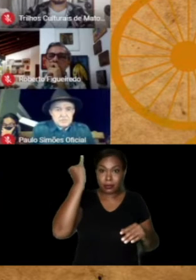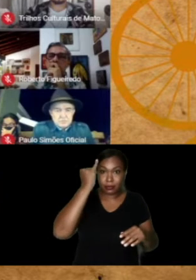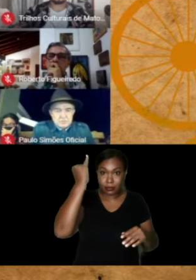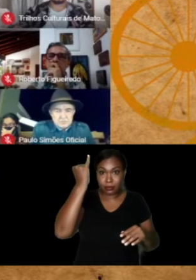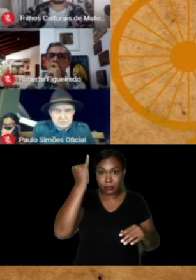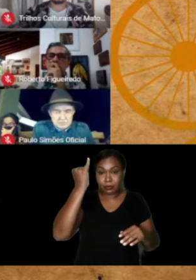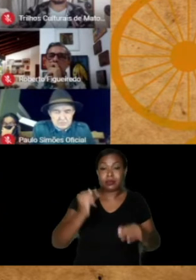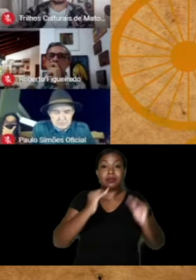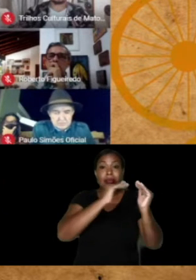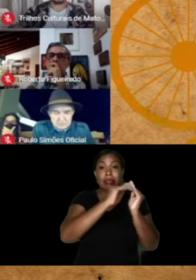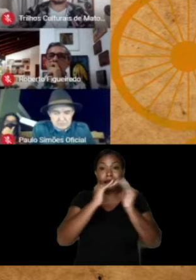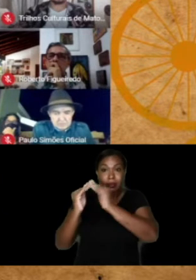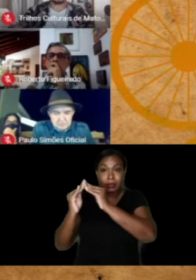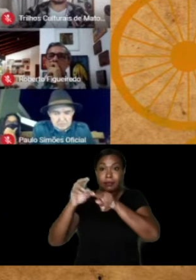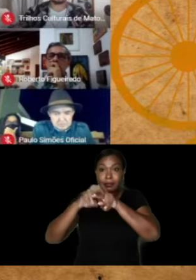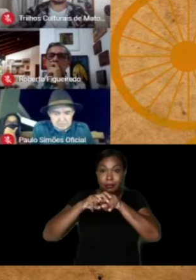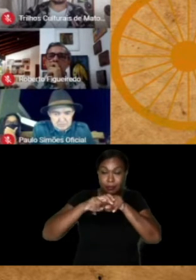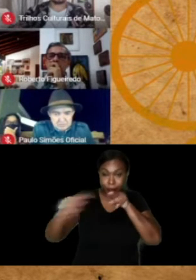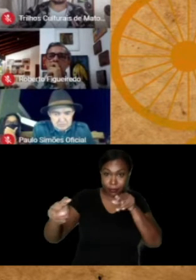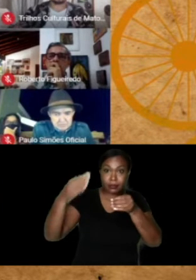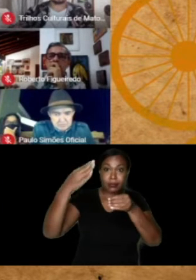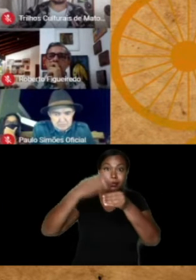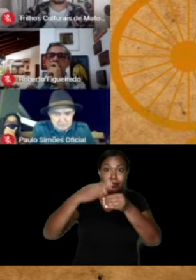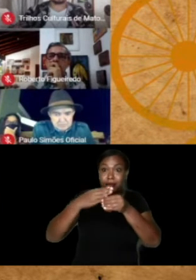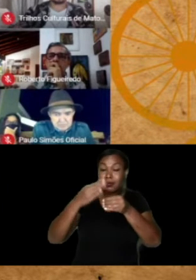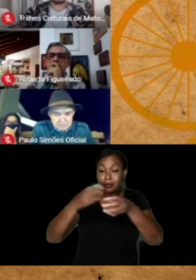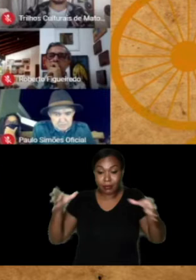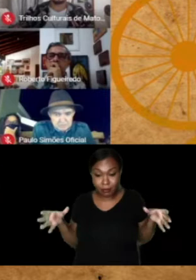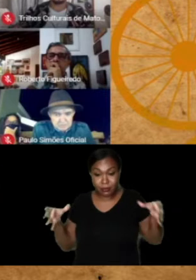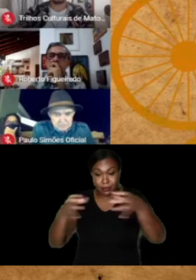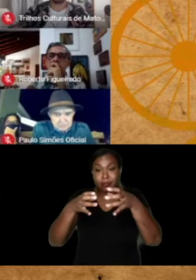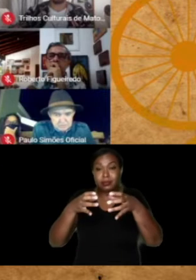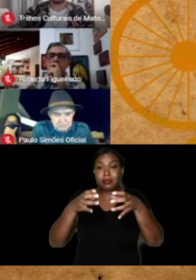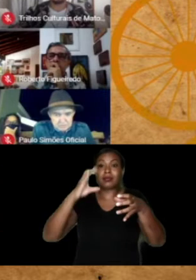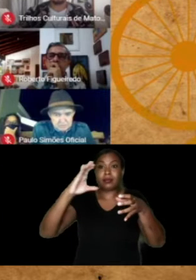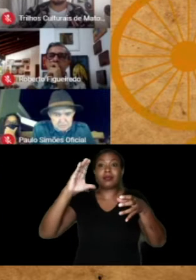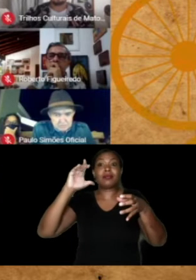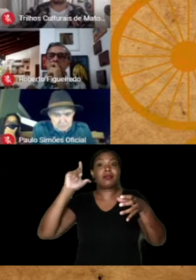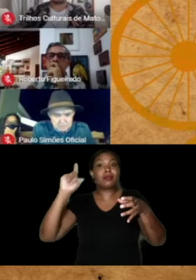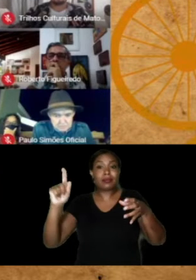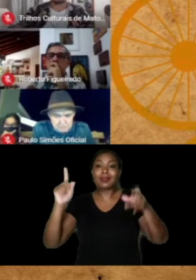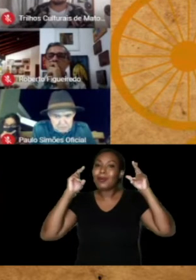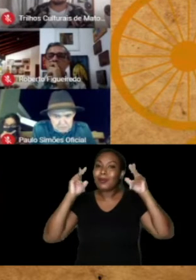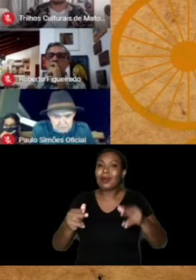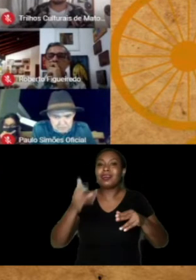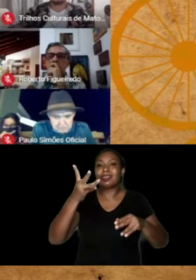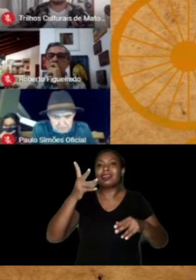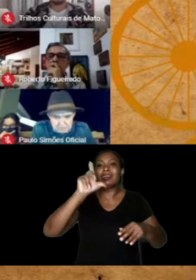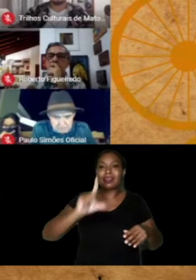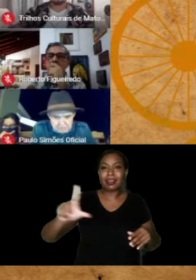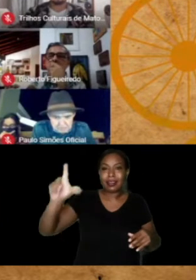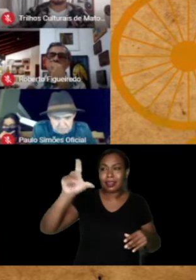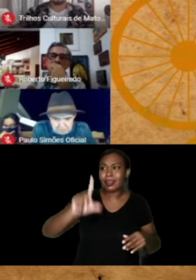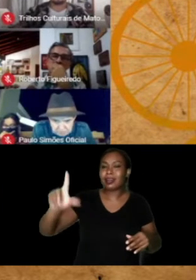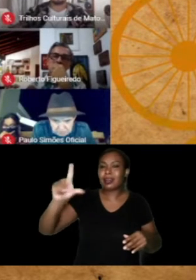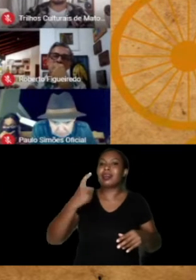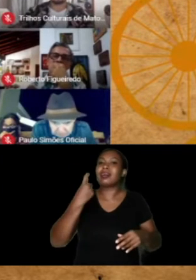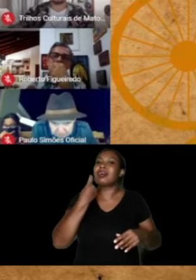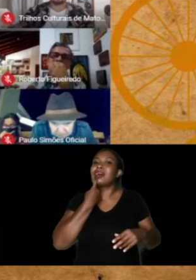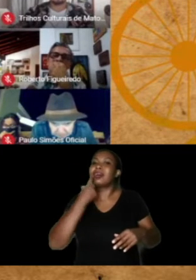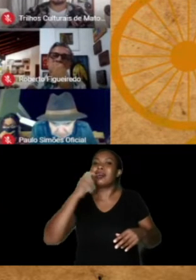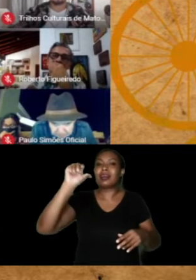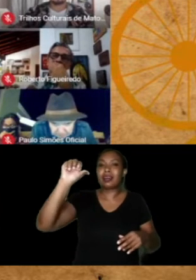Campo Grande, assim como a de Três Lagoas, a de Araçatuba, a de